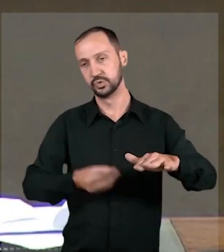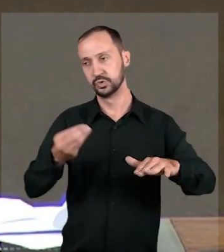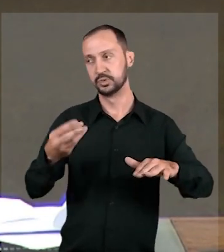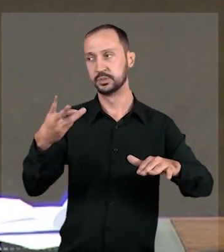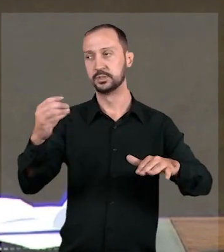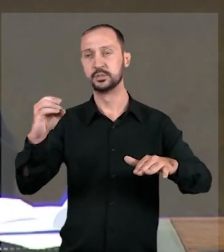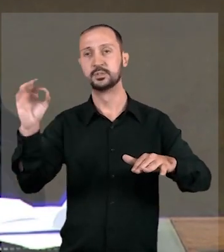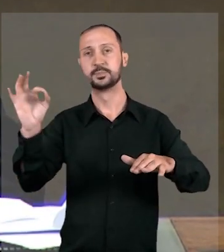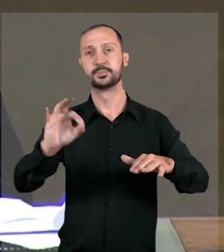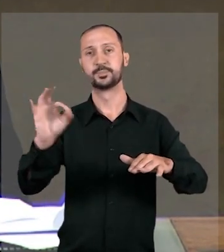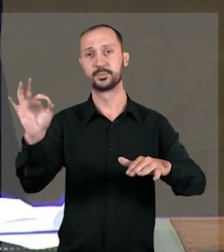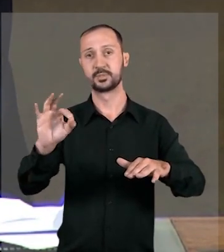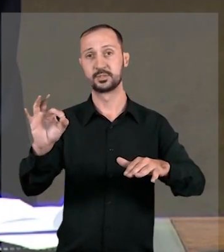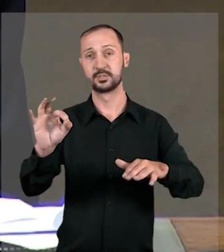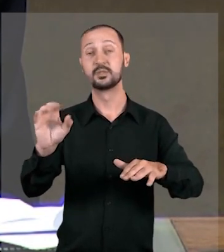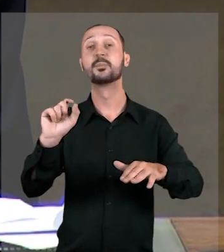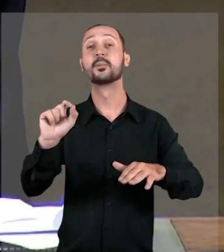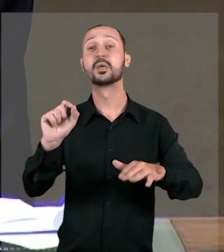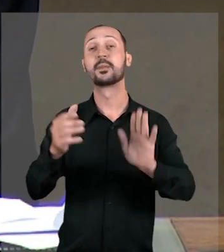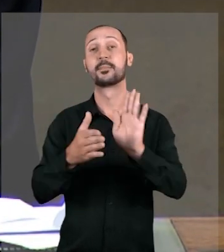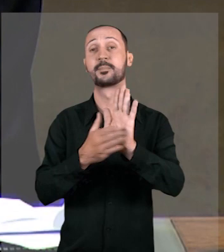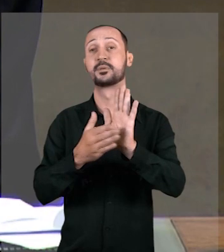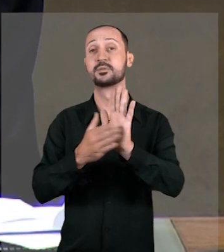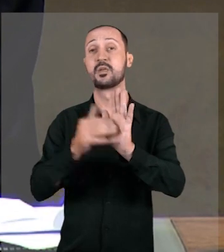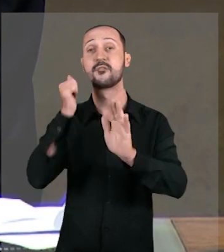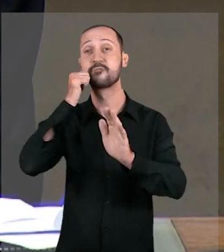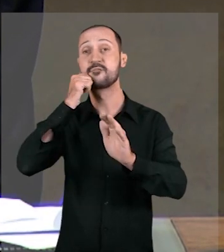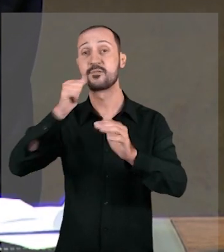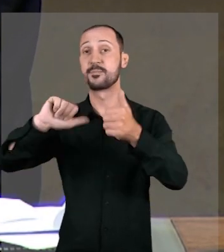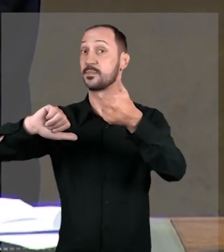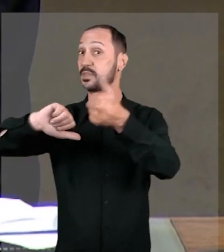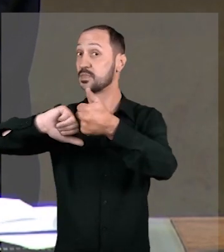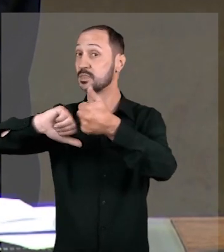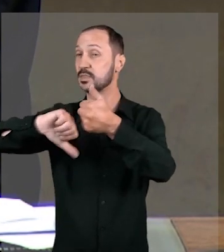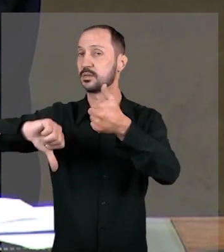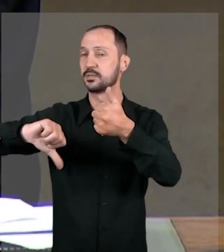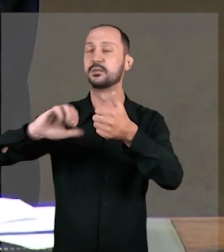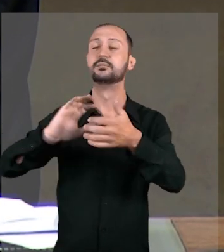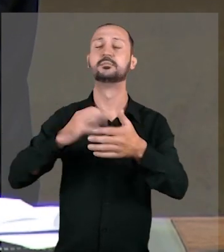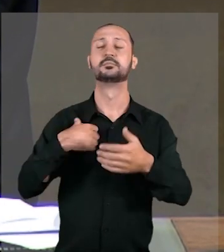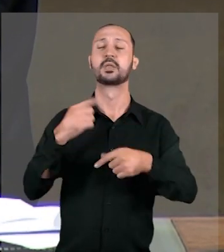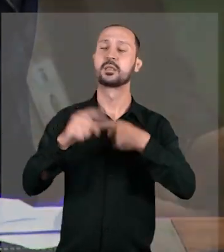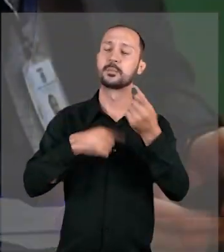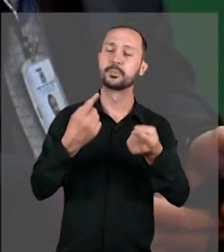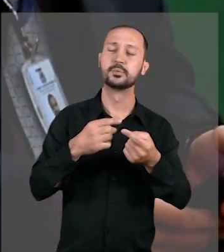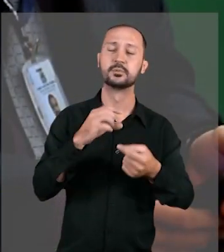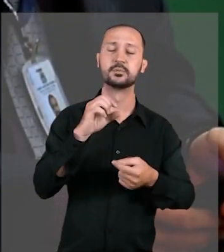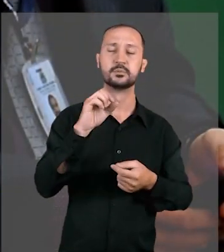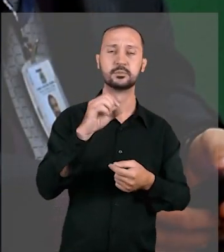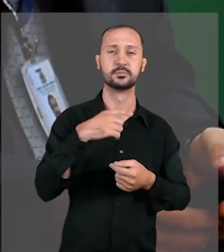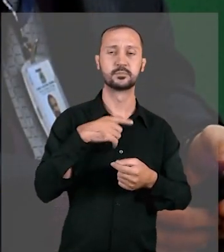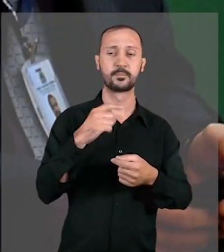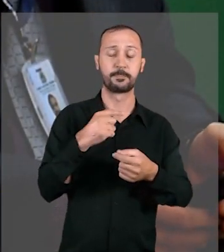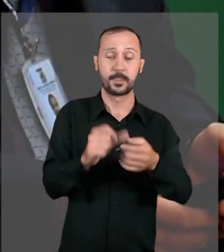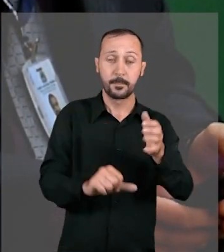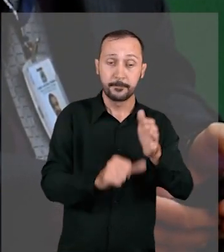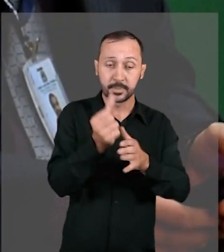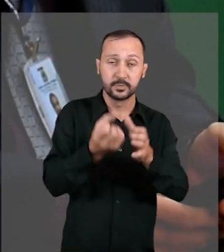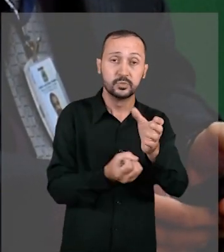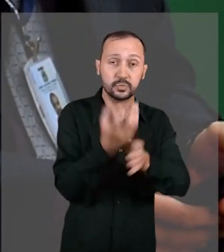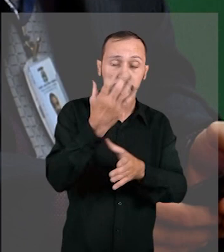decisão importante do Supremo e que depois, no TSE, nós estendemos também, depois que criado, quer dizer, primeiro o